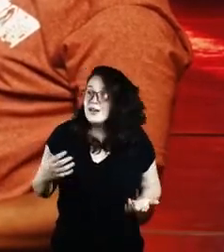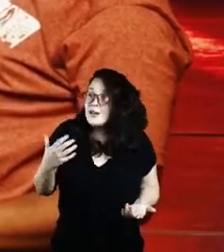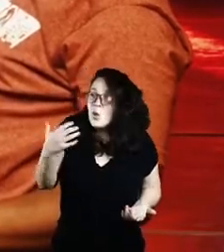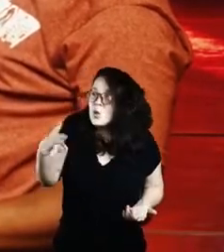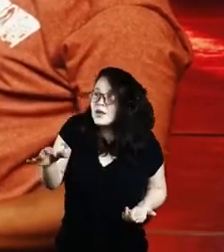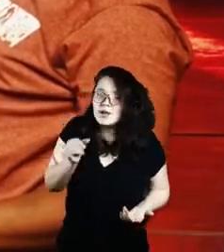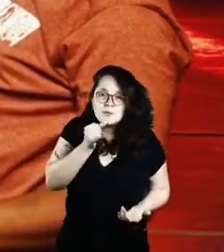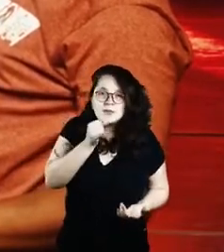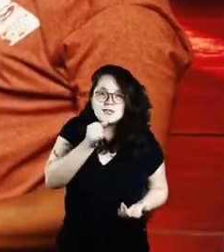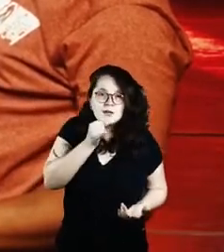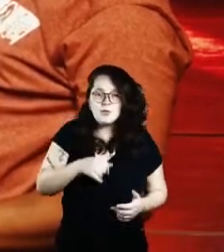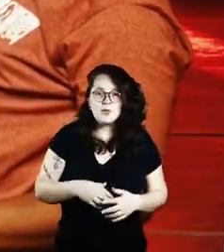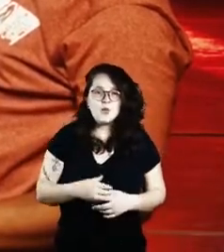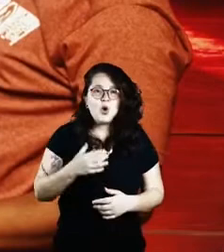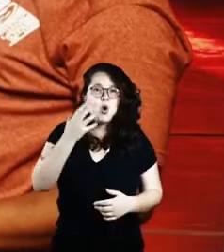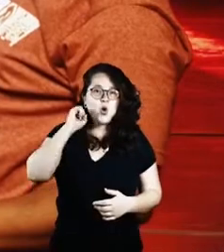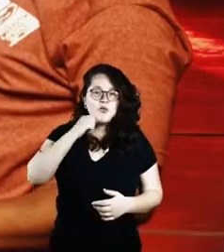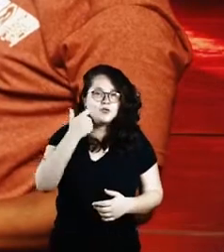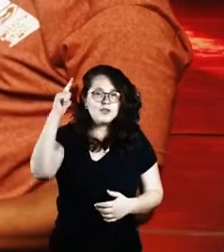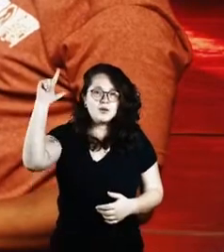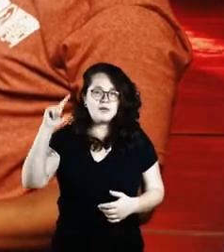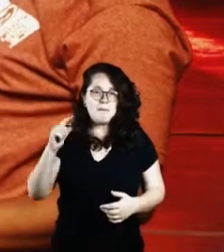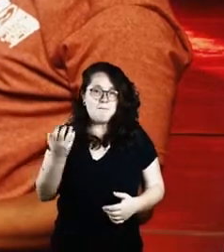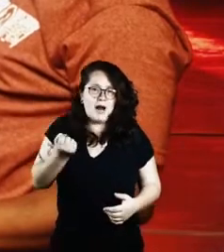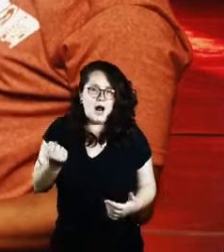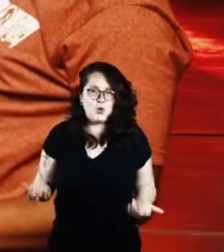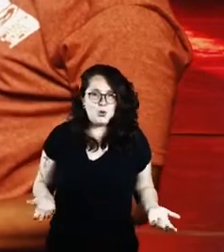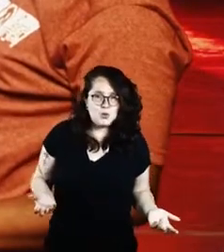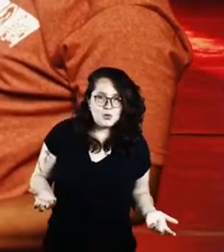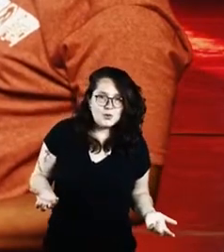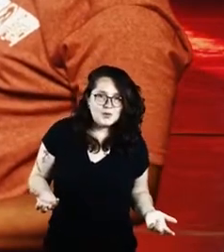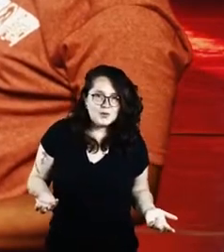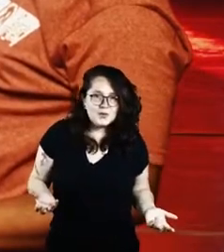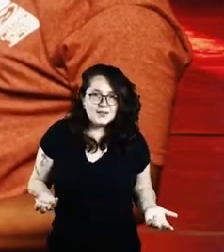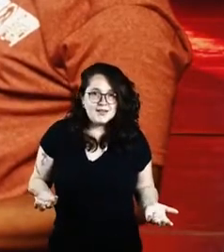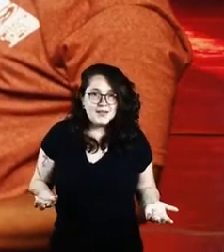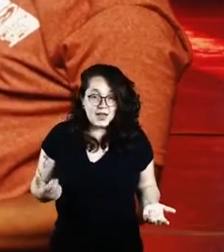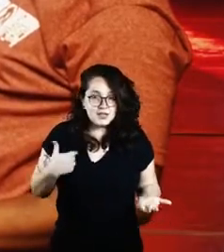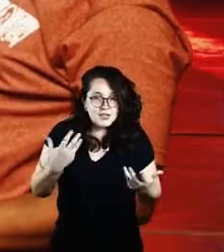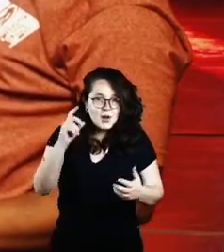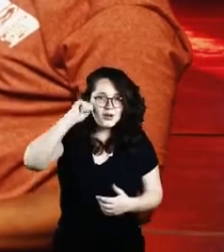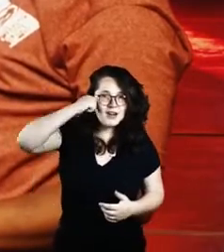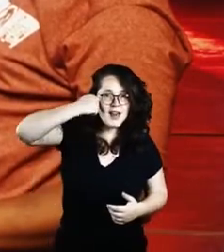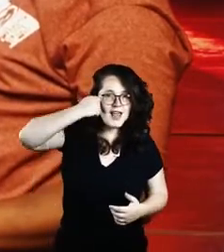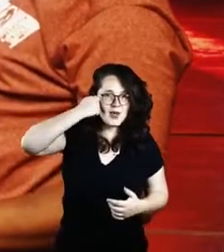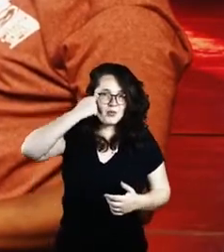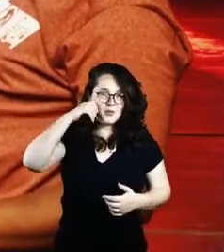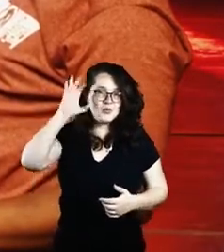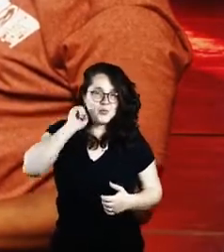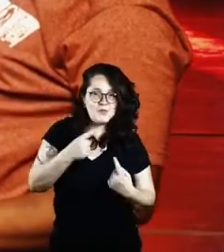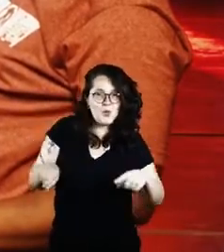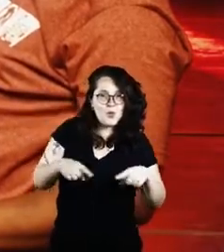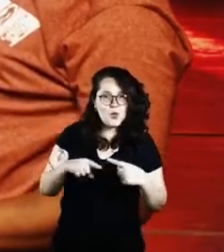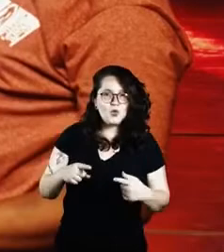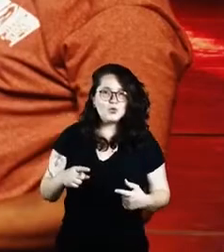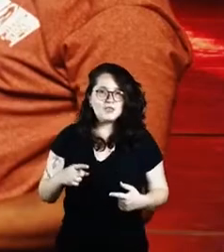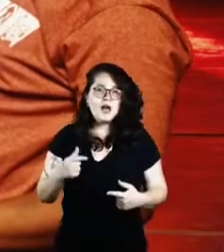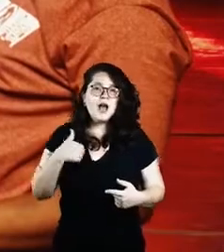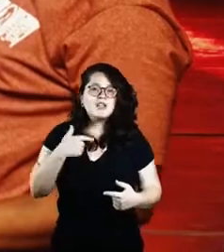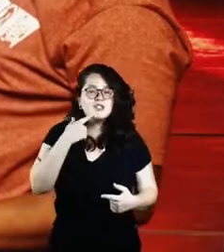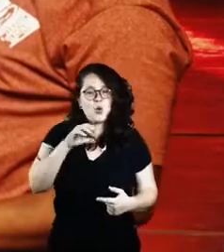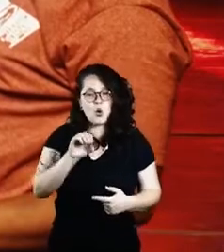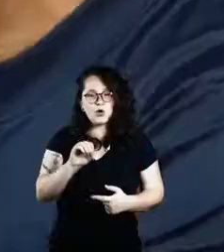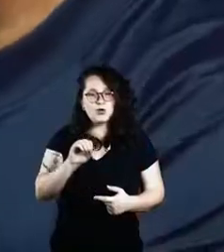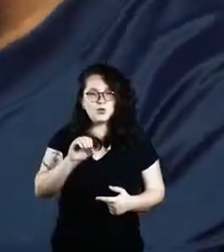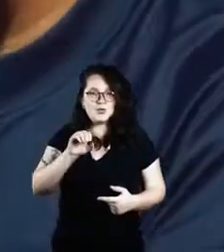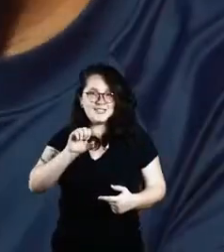música de branco, vamos dizer assim. A gente queria ouvir a música da negrada, os black, né, os 808 comendo solto